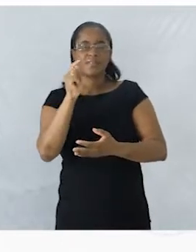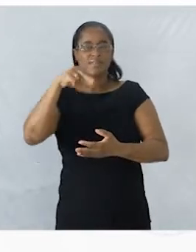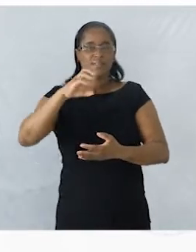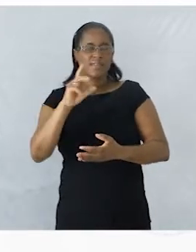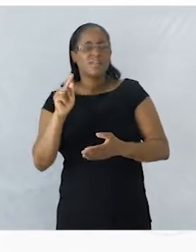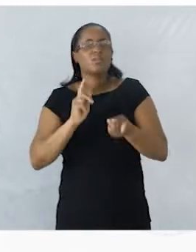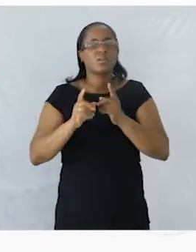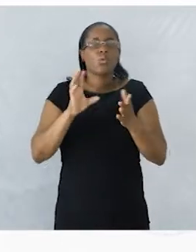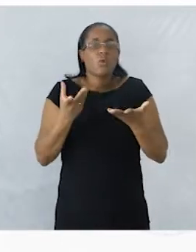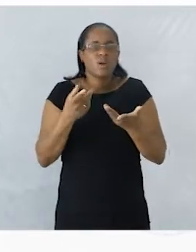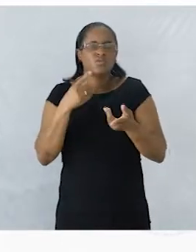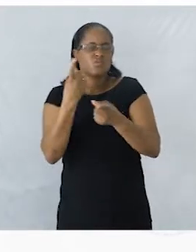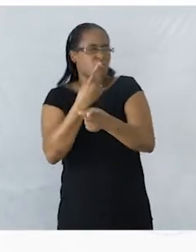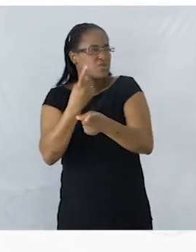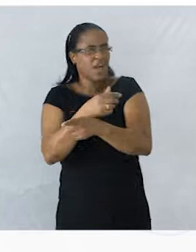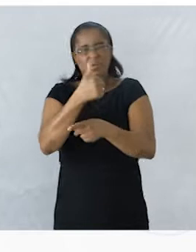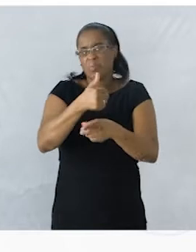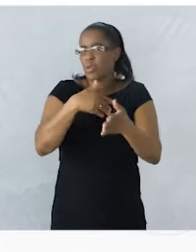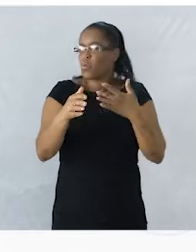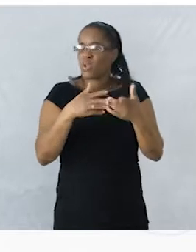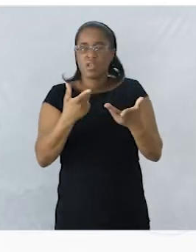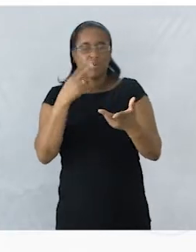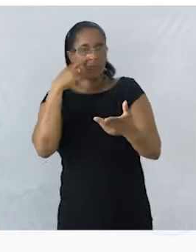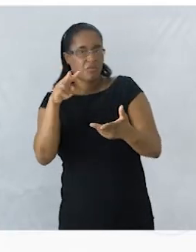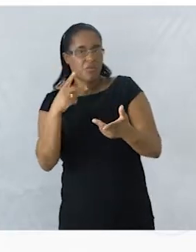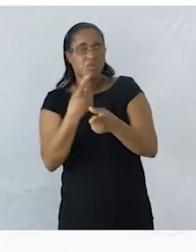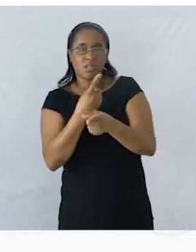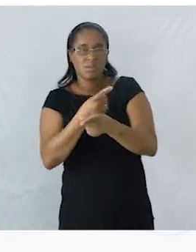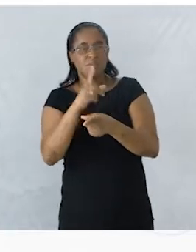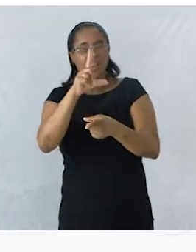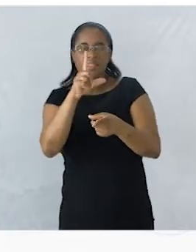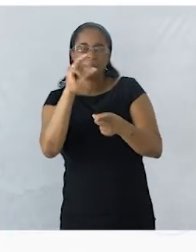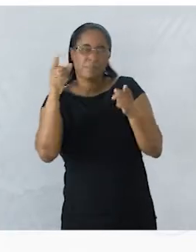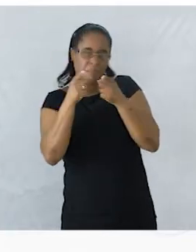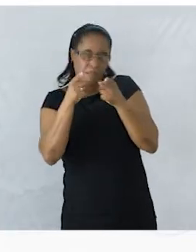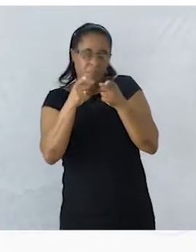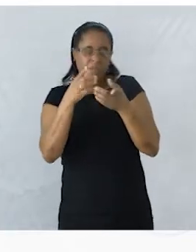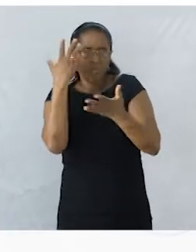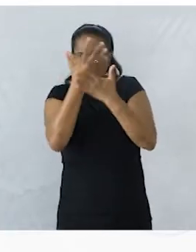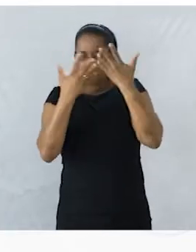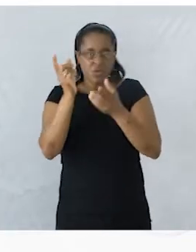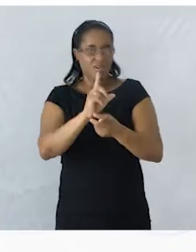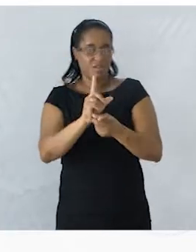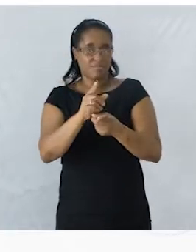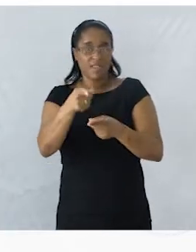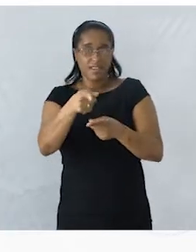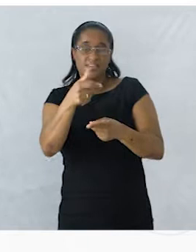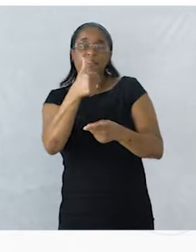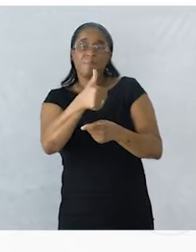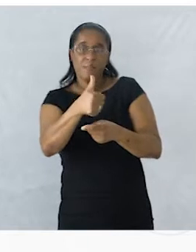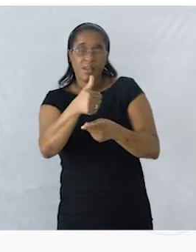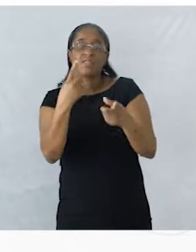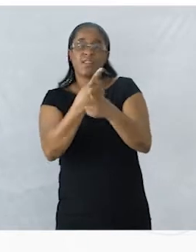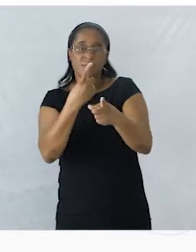qualquer, vimos que o elemento representa pela letra minúscula, não fazem confusão, tá certo? Esse B é elemento do